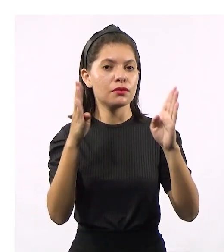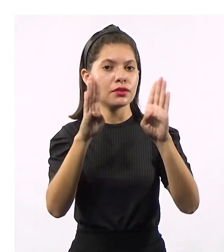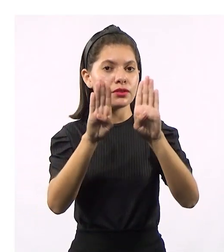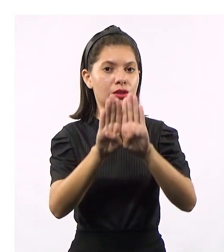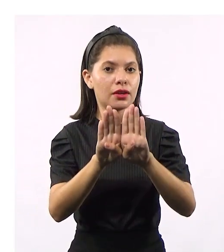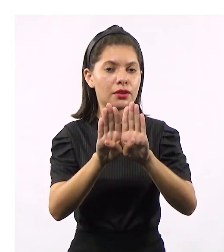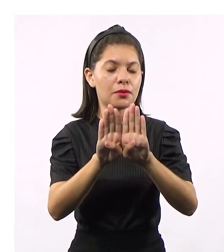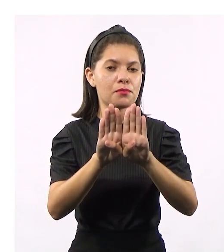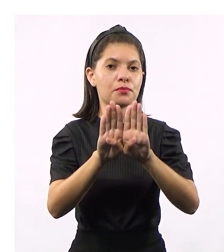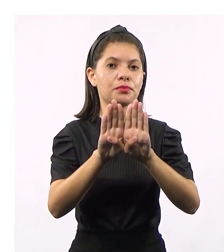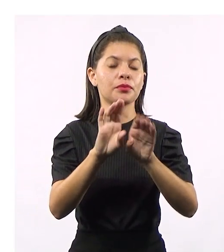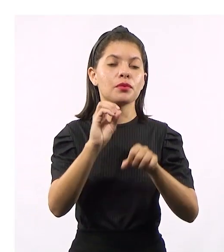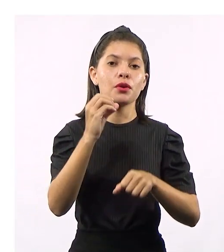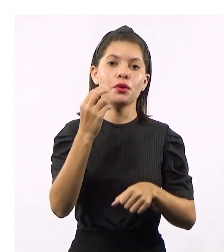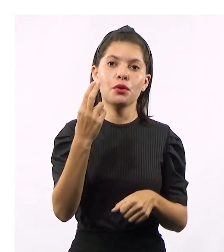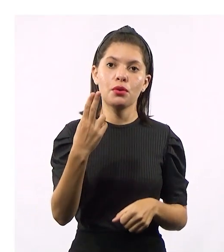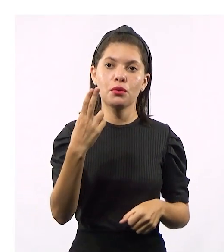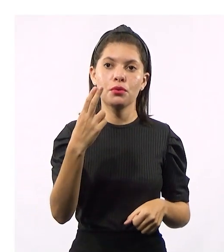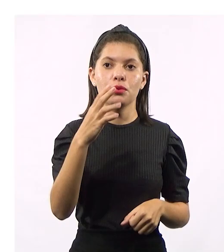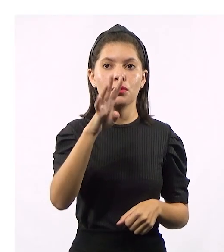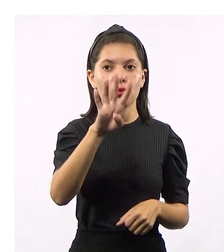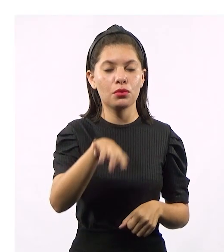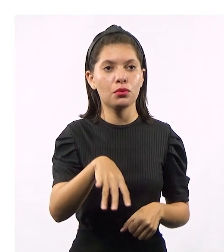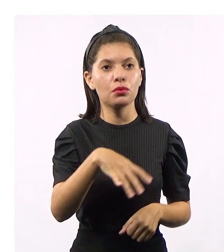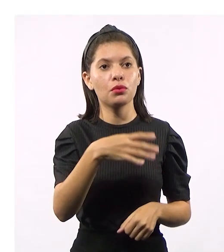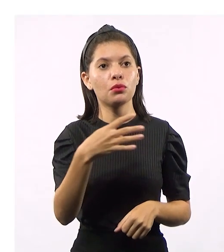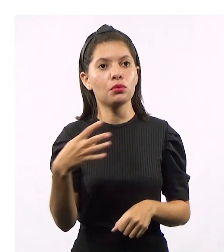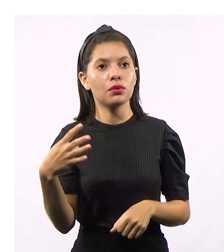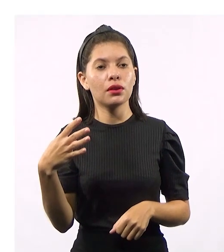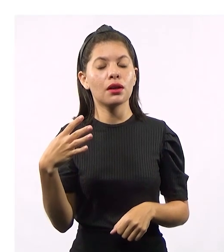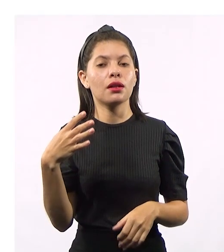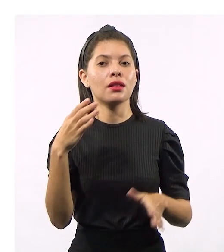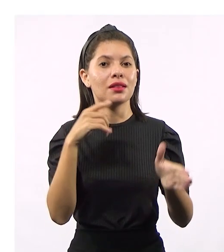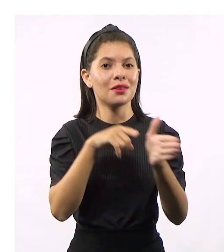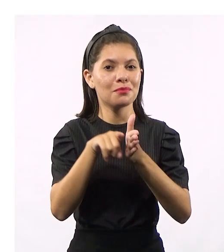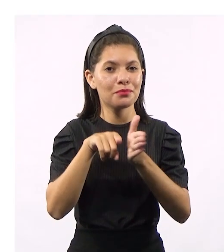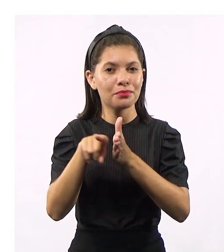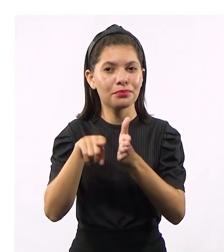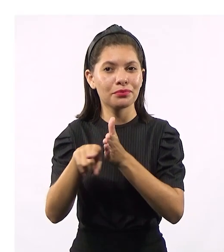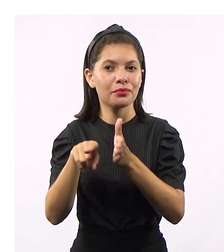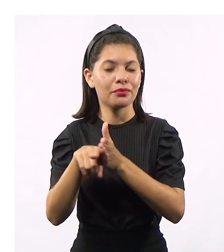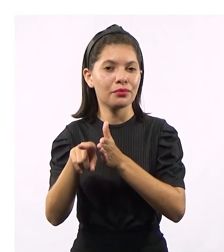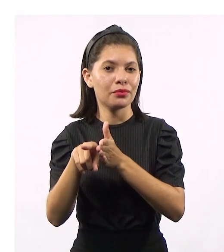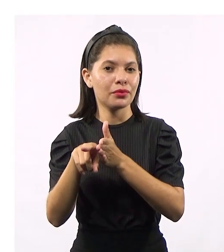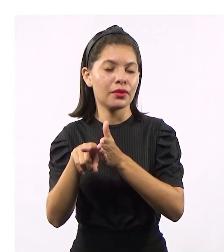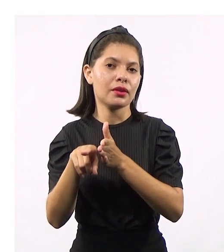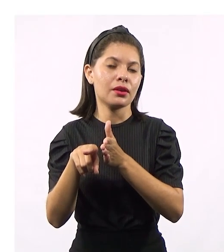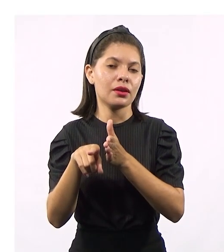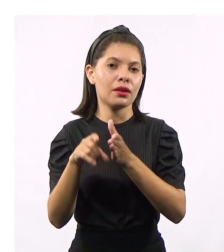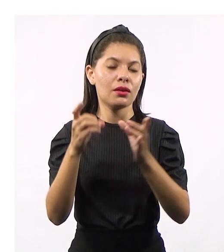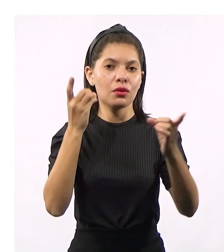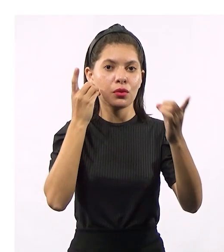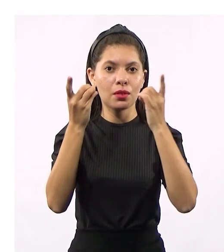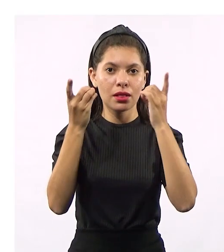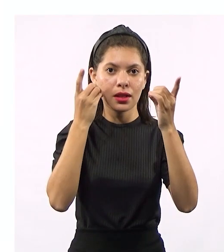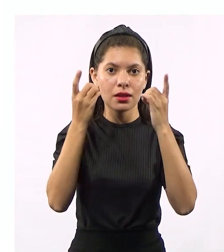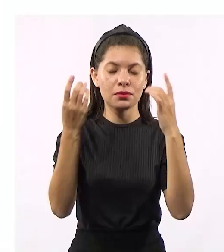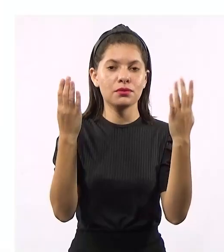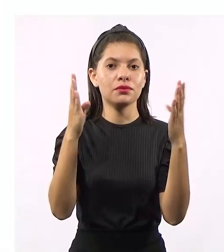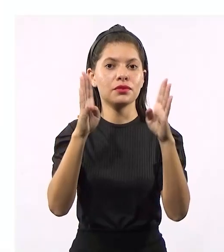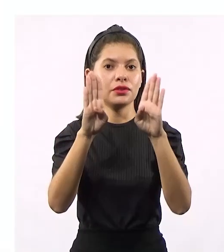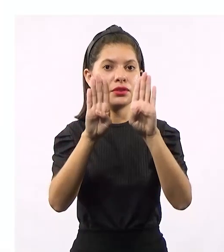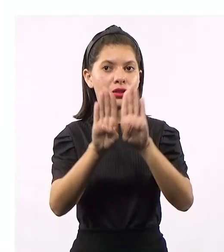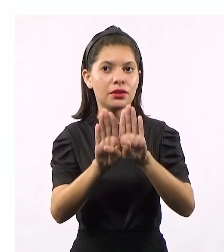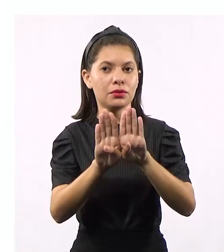colunas acerca da tua pergunta. Então, para cada pergunta que eu inserir com dados fechados, ele vai tabular